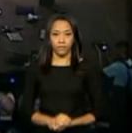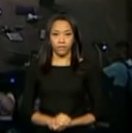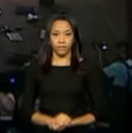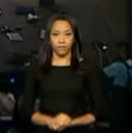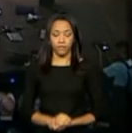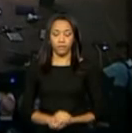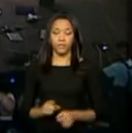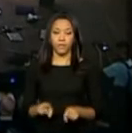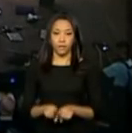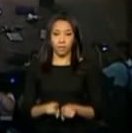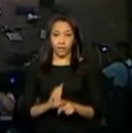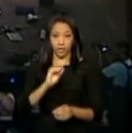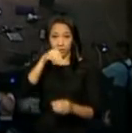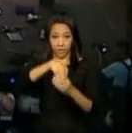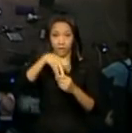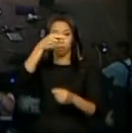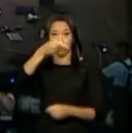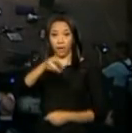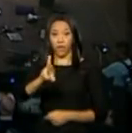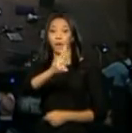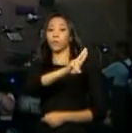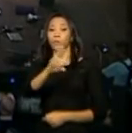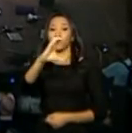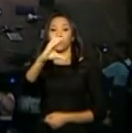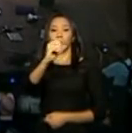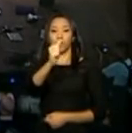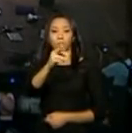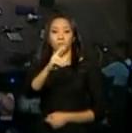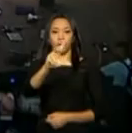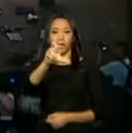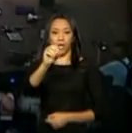Da Previdência Social, Carlos Eduardo Gabas.